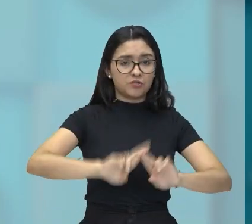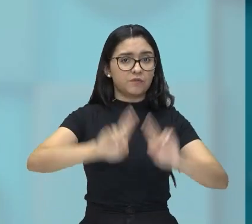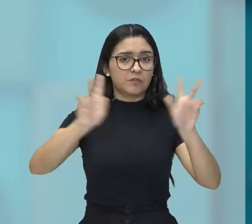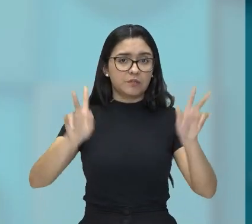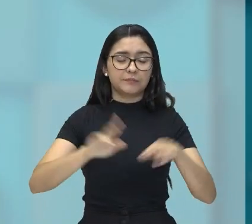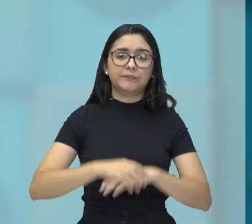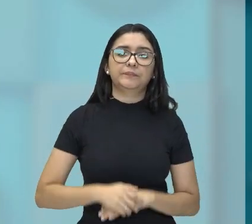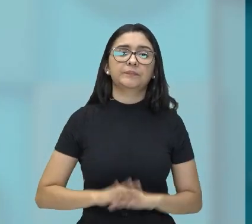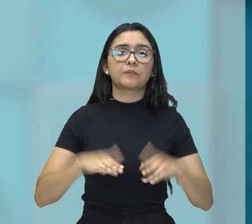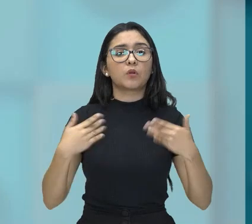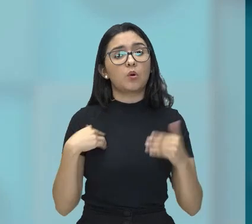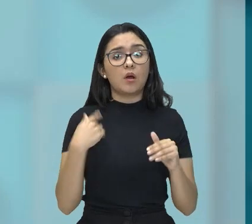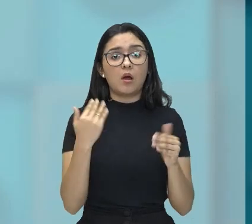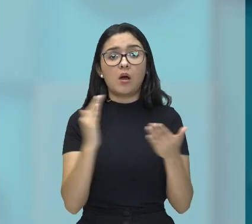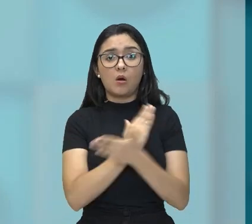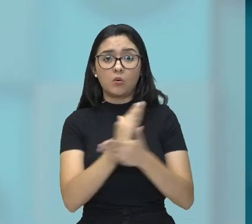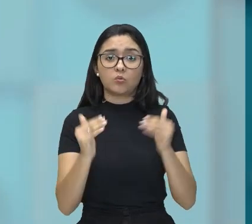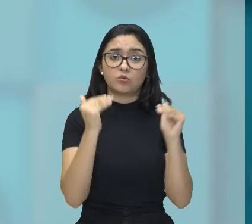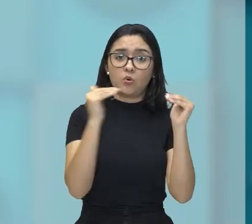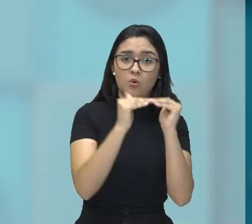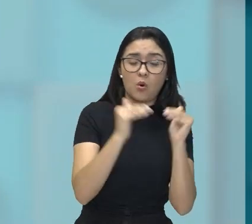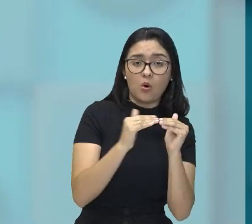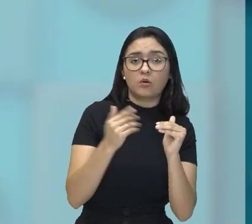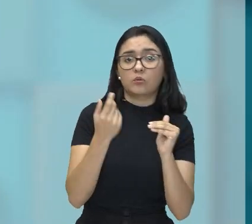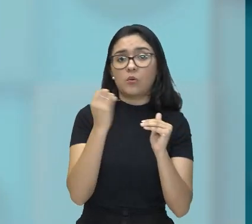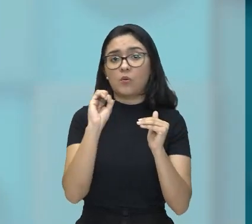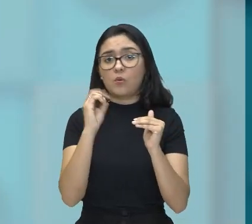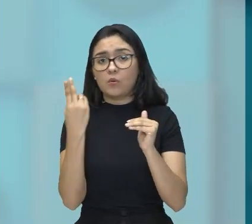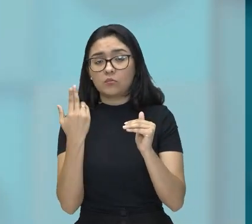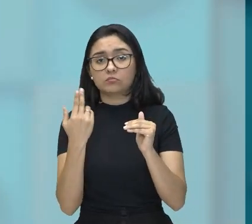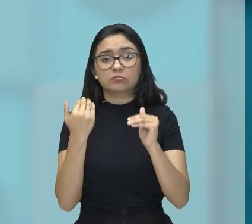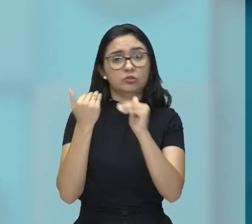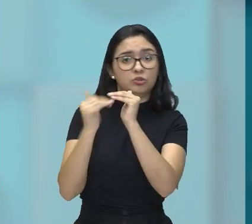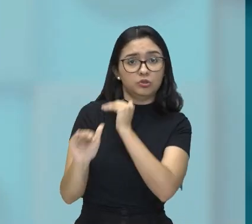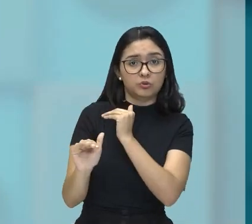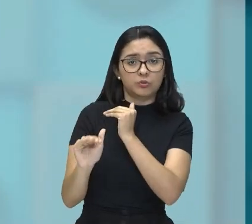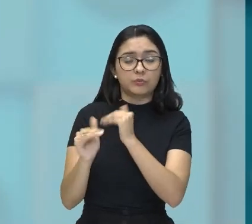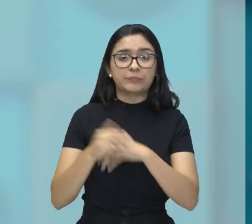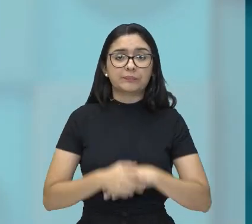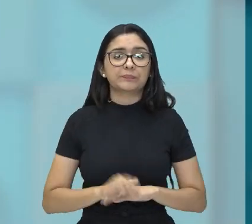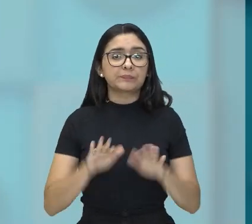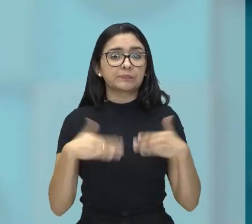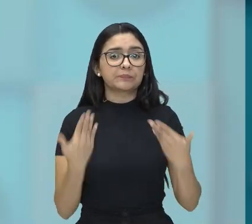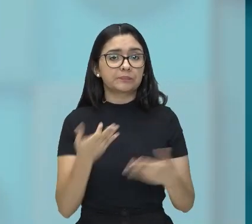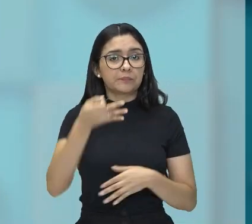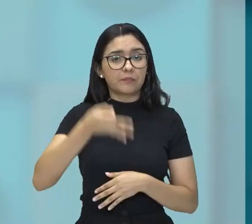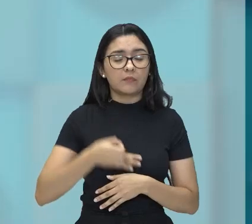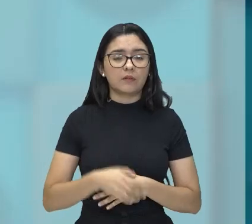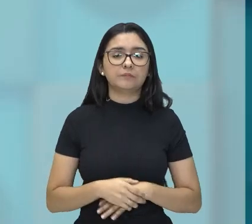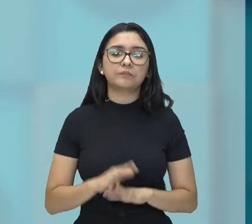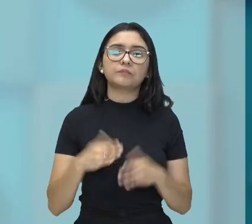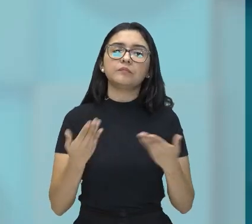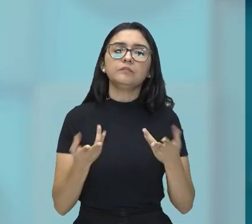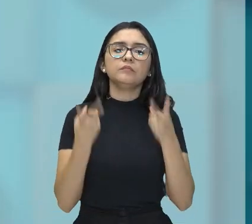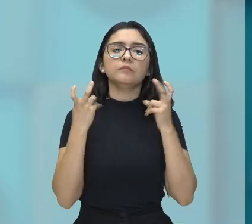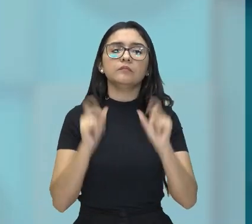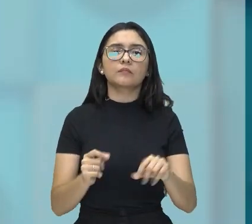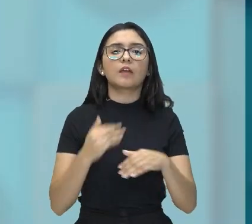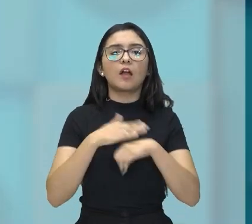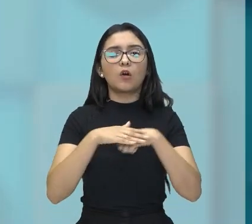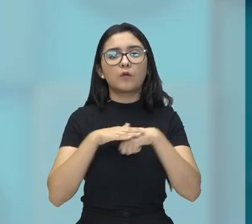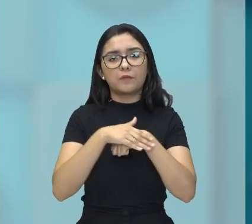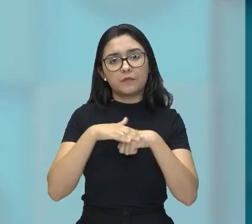diferente. Uns concordam, outros discordam, outros concordam parcialmente, certo? E perceba que a conversa que